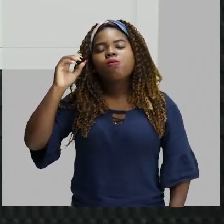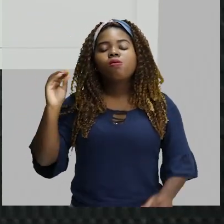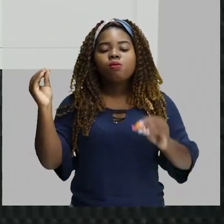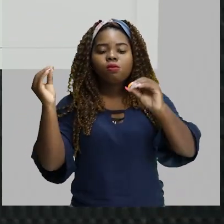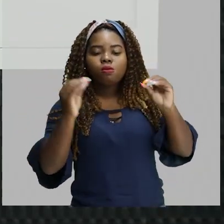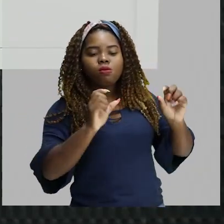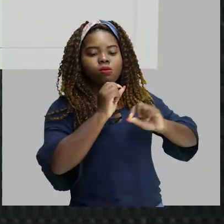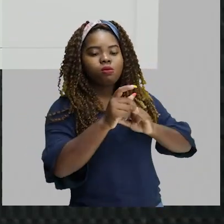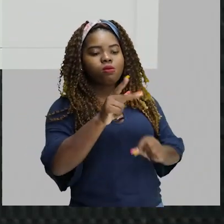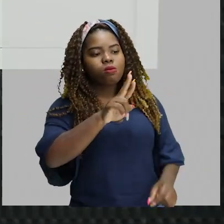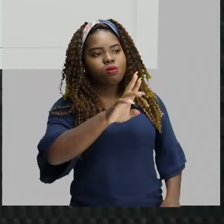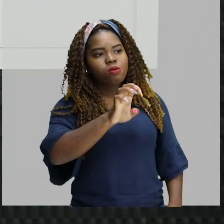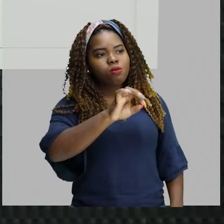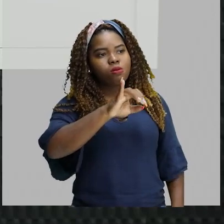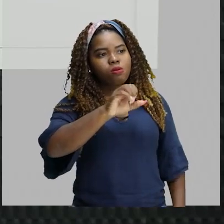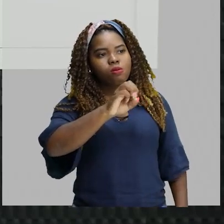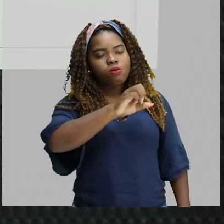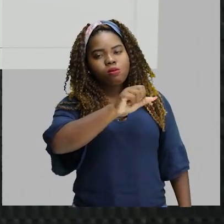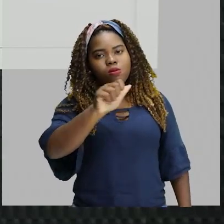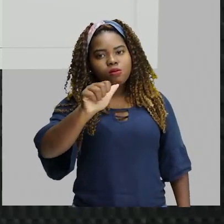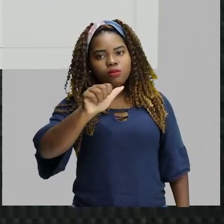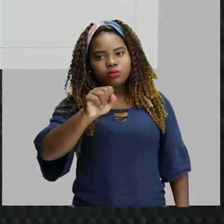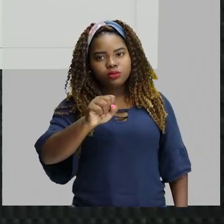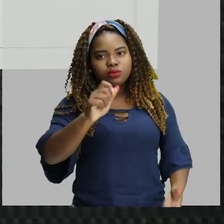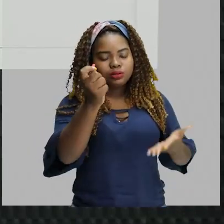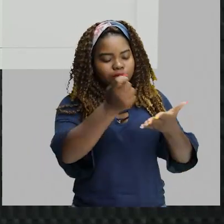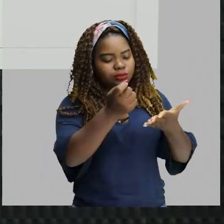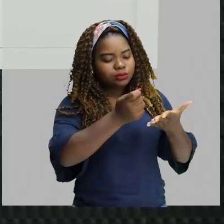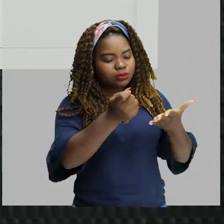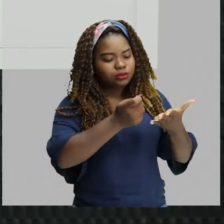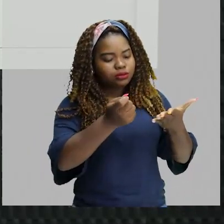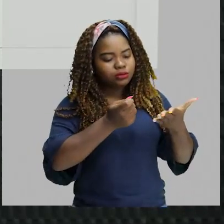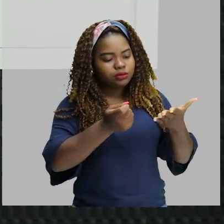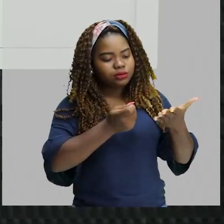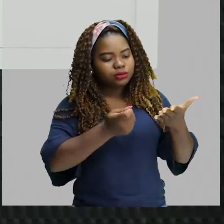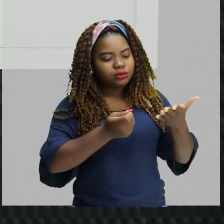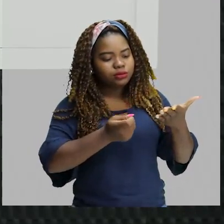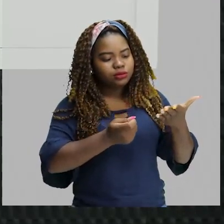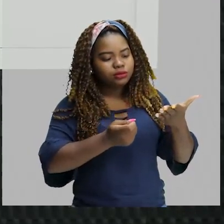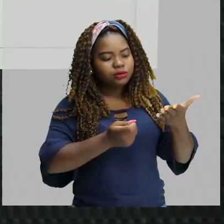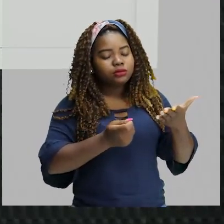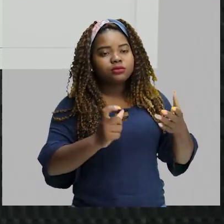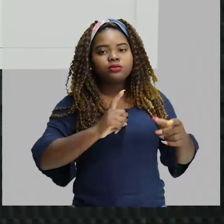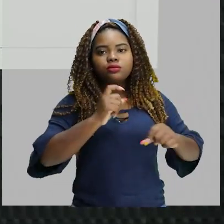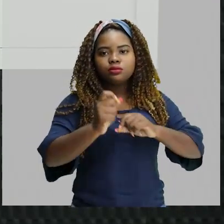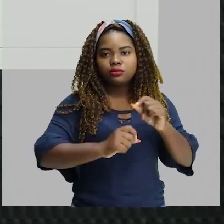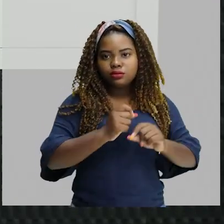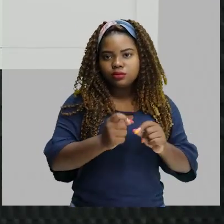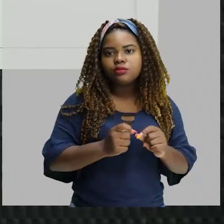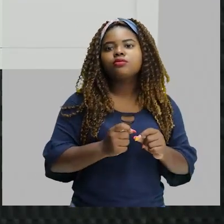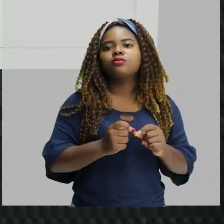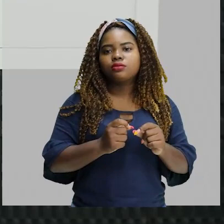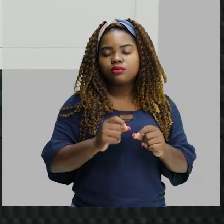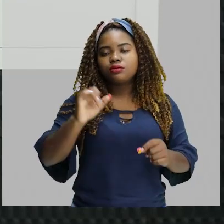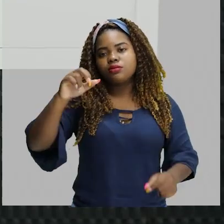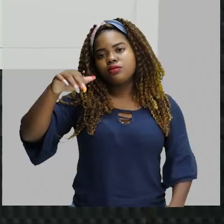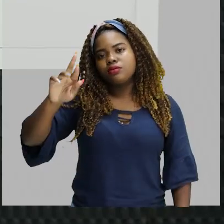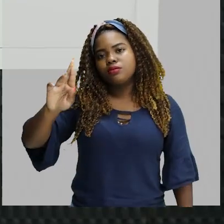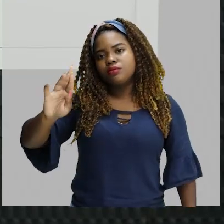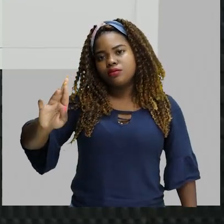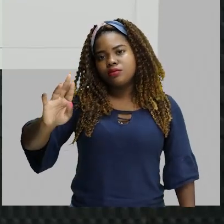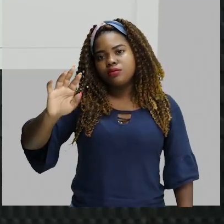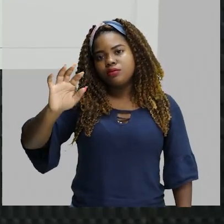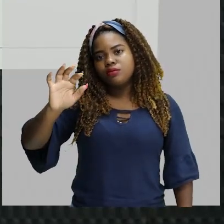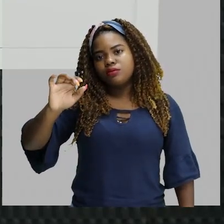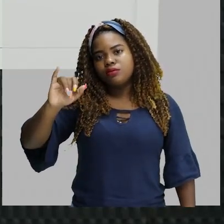premissas, ok? Essas premissas maiores e menores geram a inferência e assim teremos um